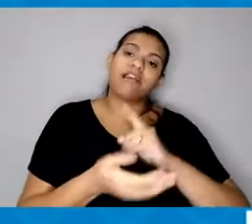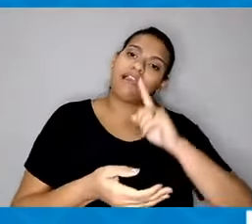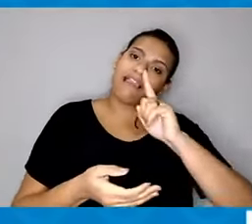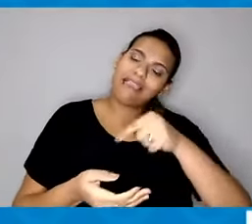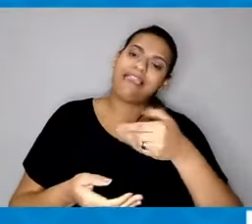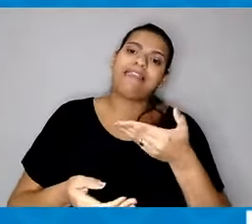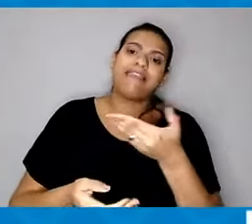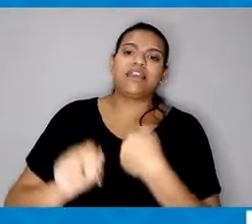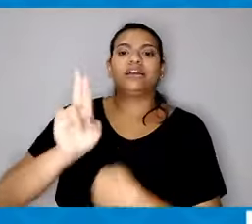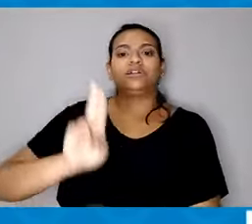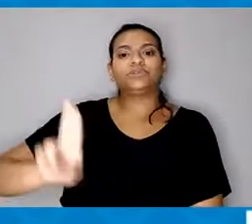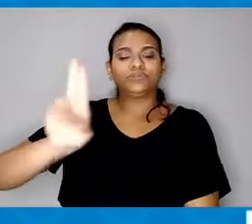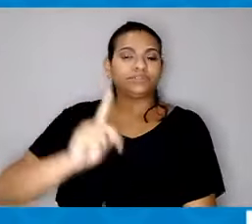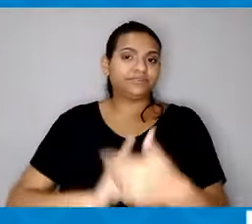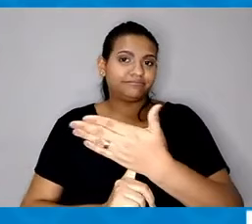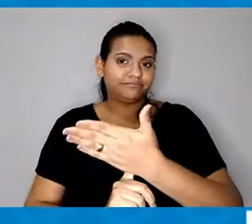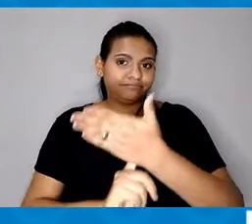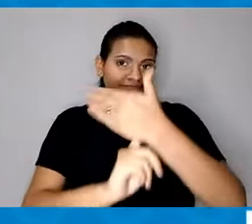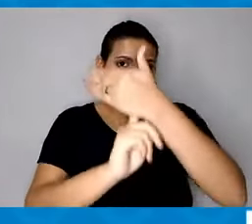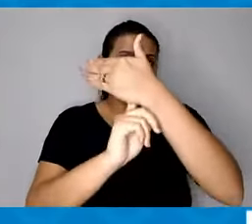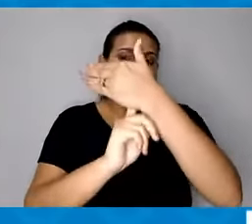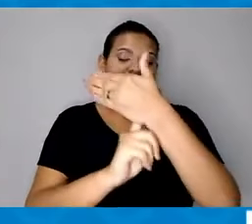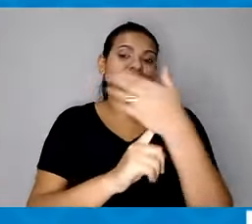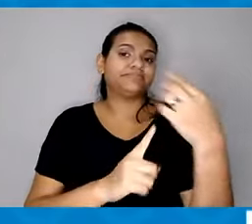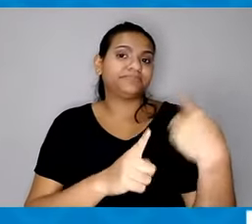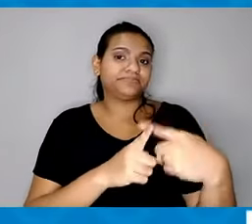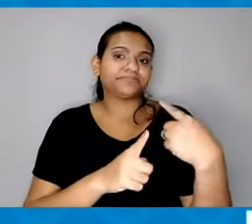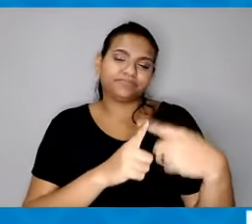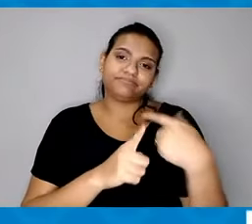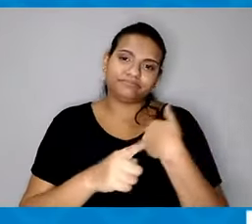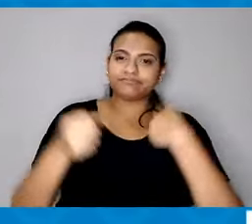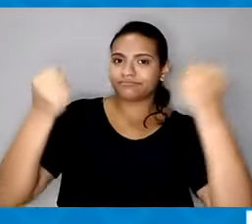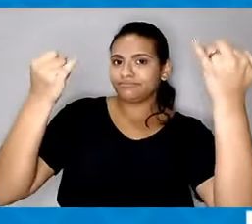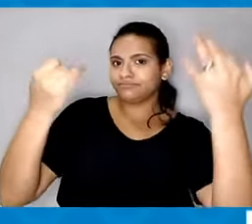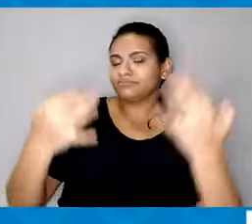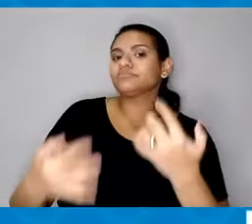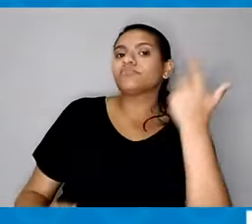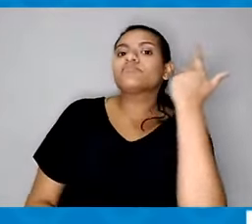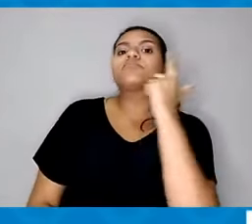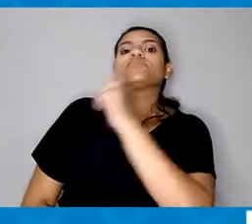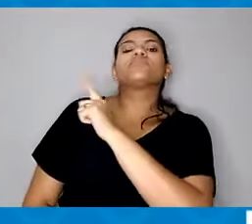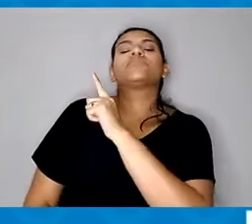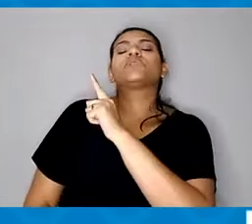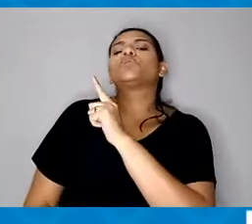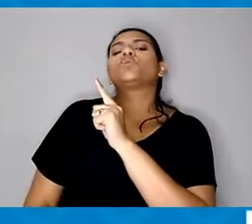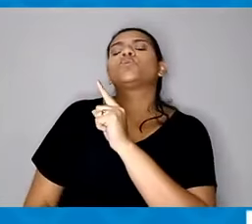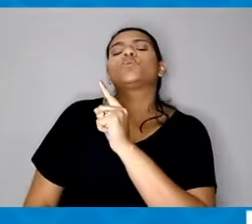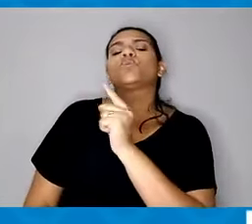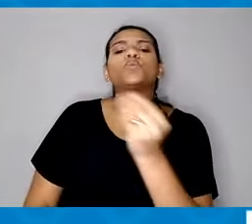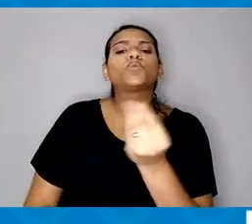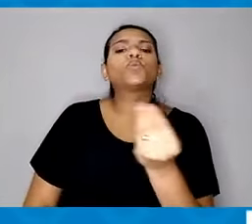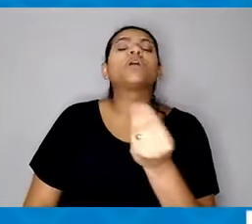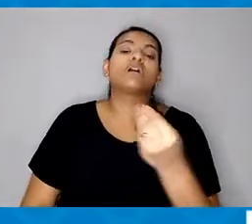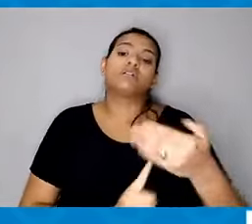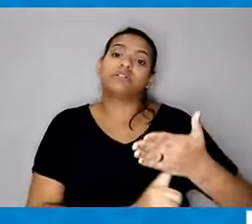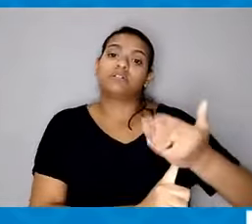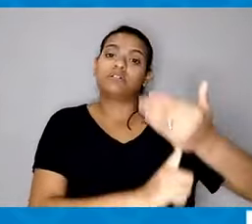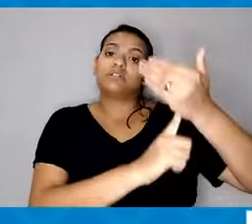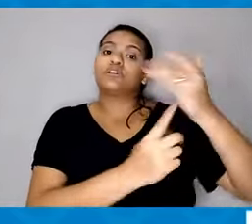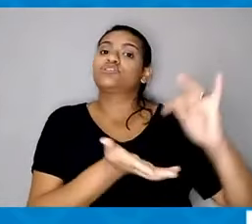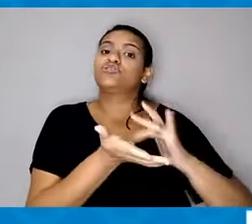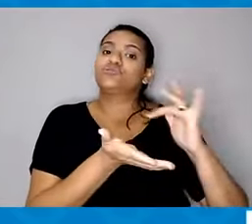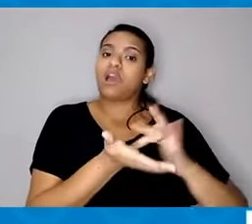de algoritmos computacionais que eu mencionei para fazer fabricação digital. Então, na fabricação digital, que